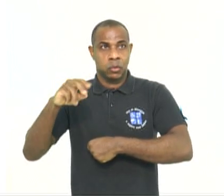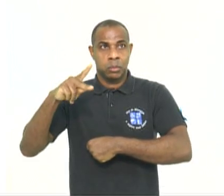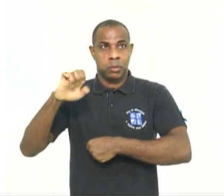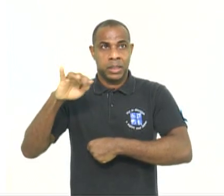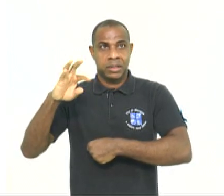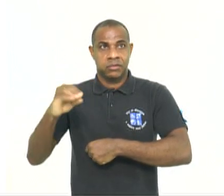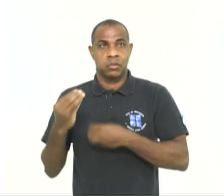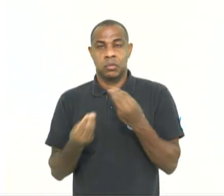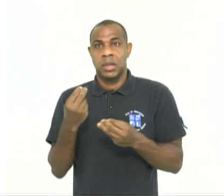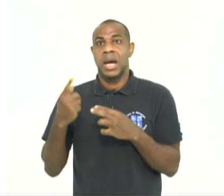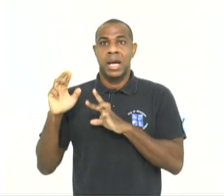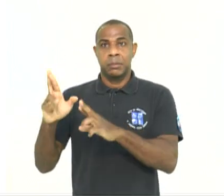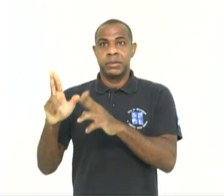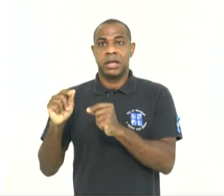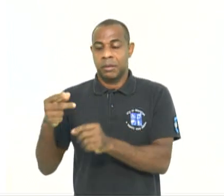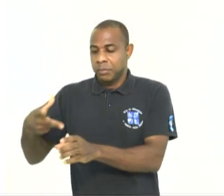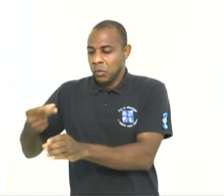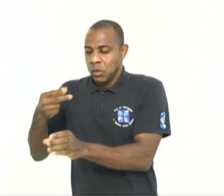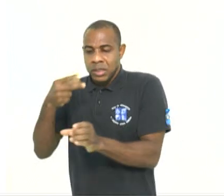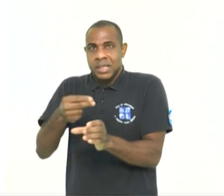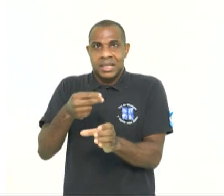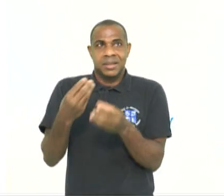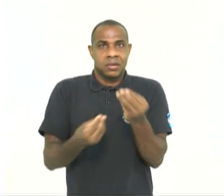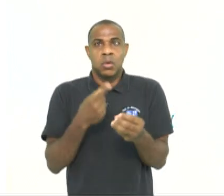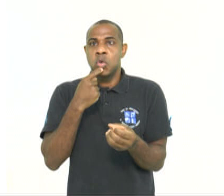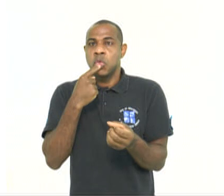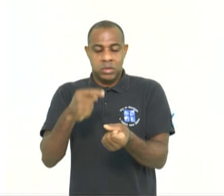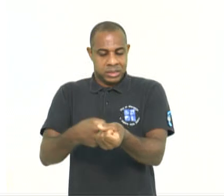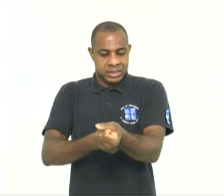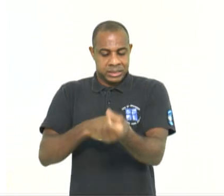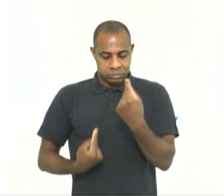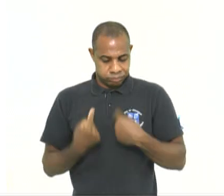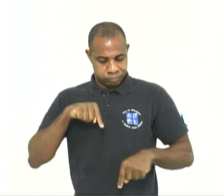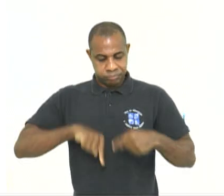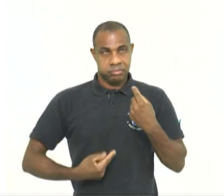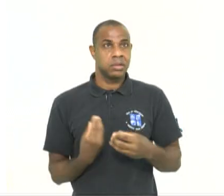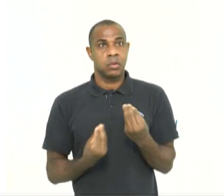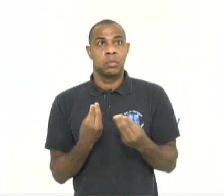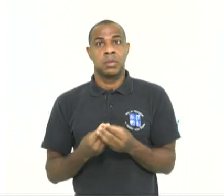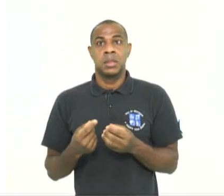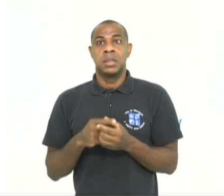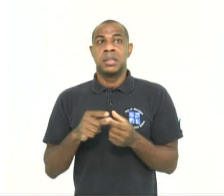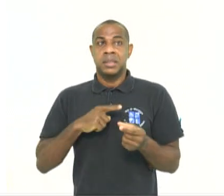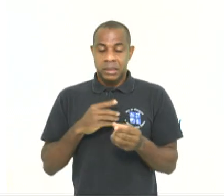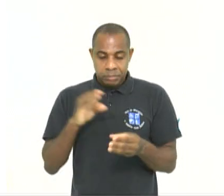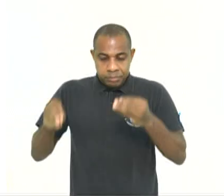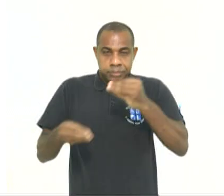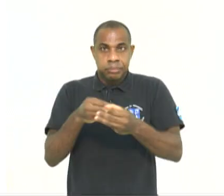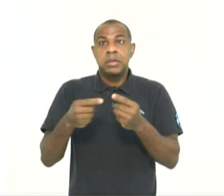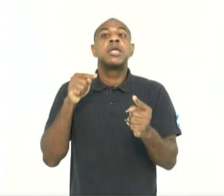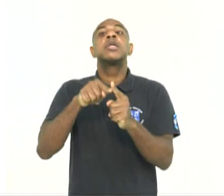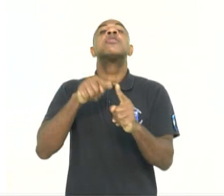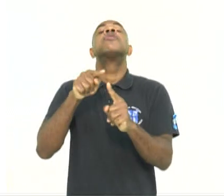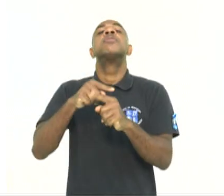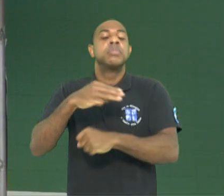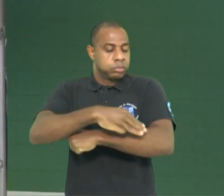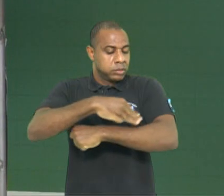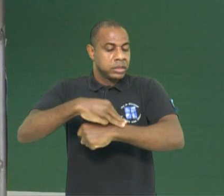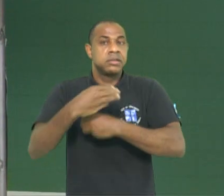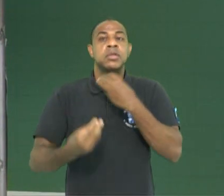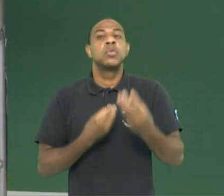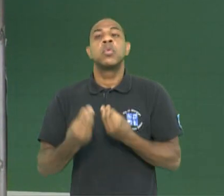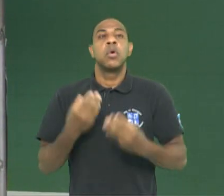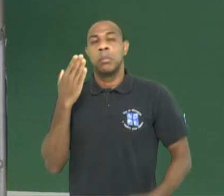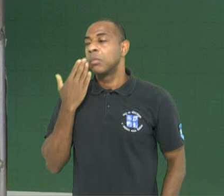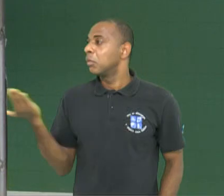produzir células sanguíneas, dentro das classificações gerais dos tecidos estudados, se enquadra como um tipo de tecido. Agora vamos lá. Letra